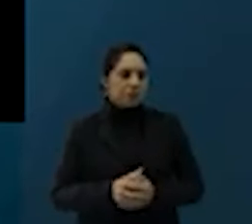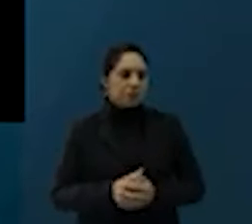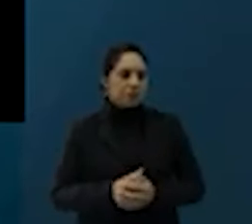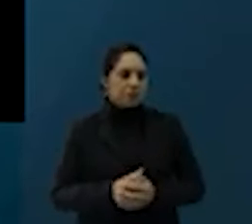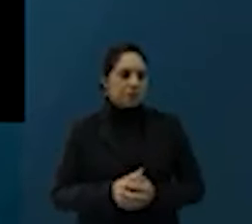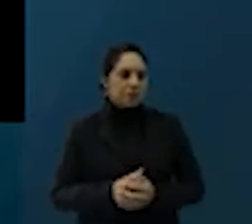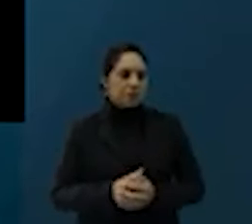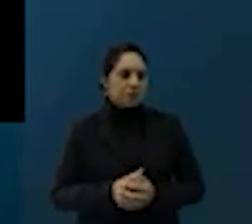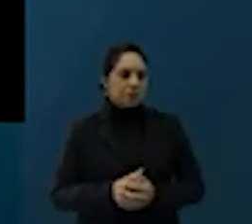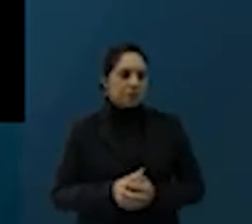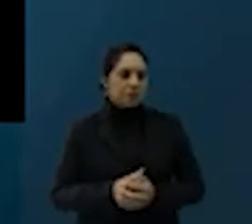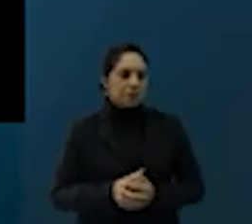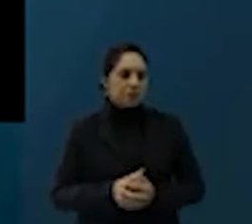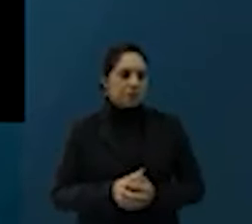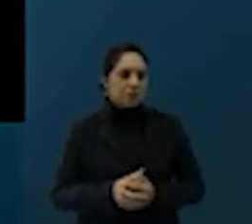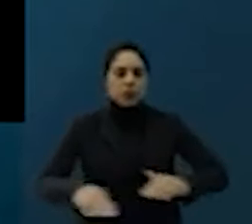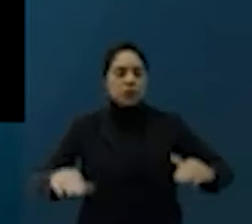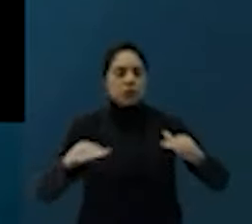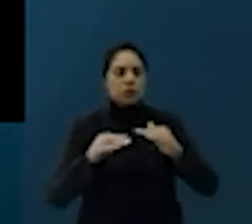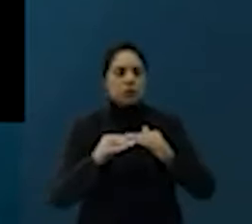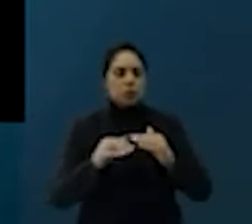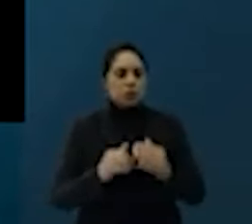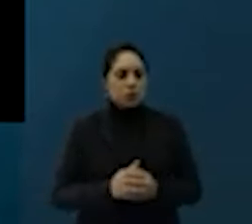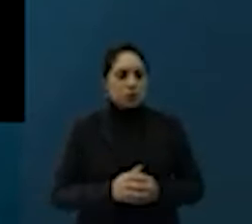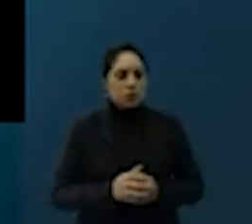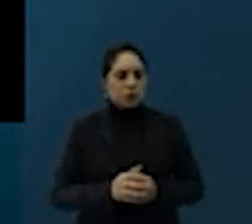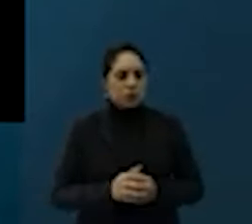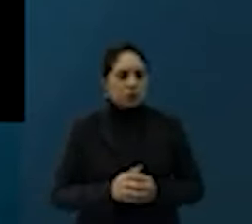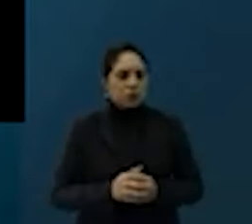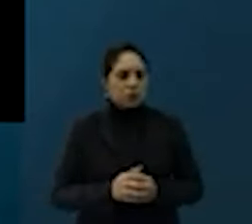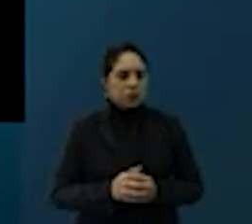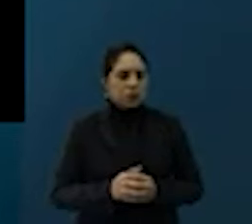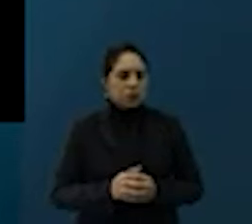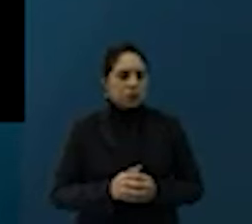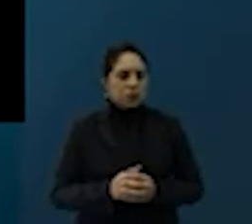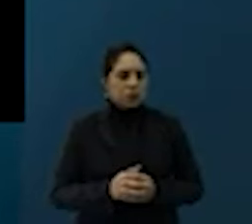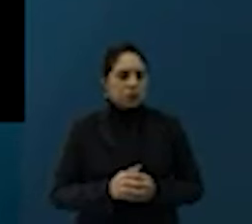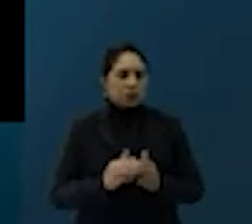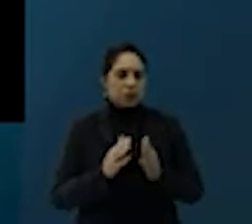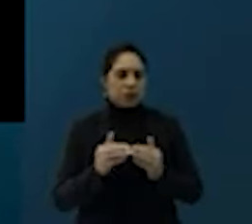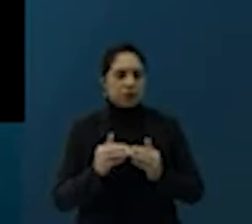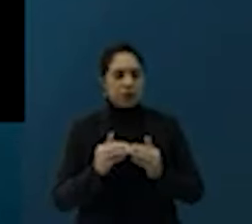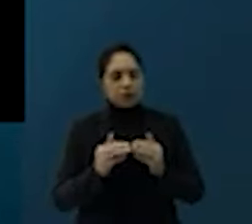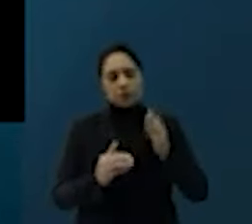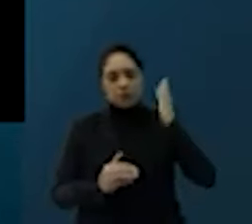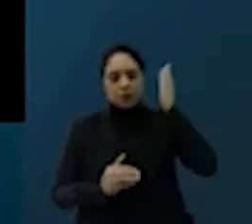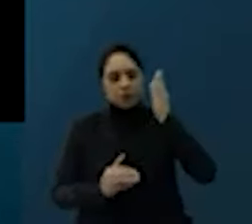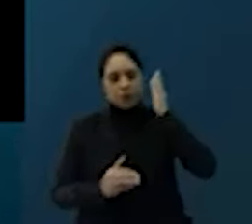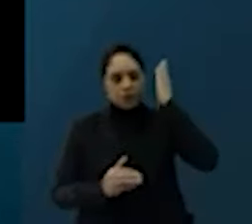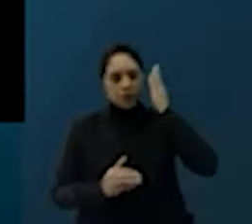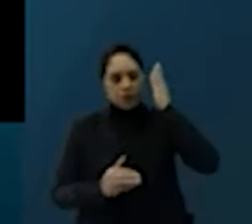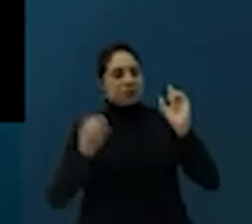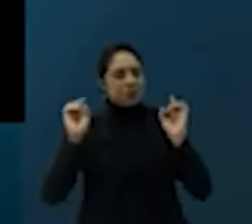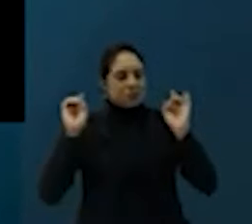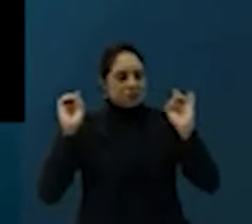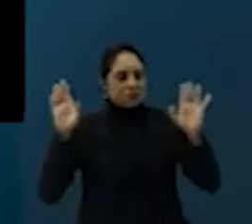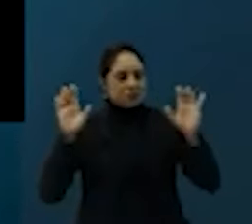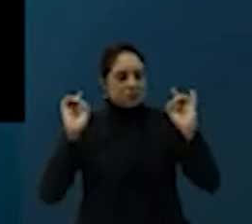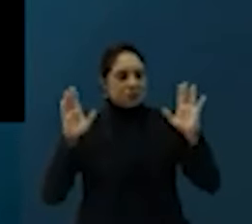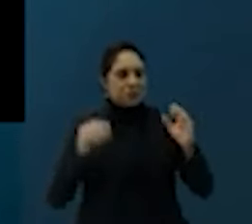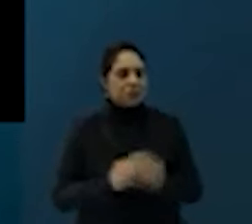vista. Abrindo mão? Sim, senhor presidente. Então eu peço ao ministro advogado, já pode até parar, não é isso? Eu te peço o restante da sustentação.